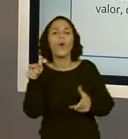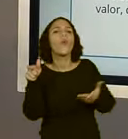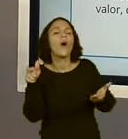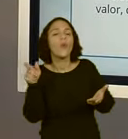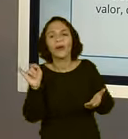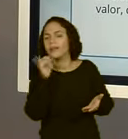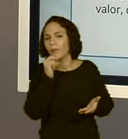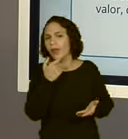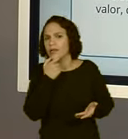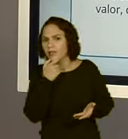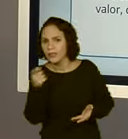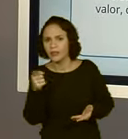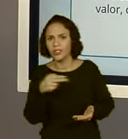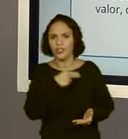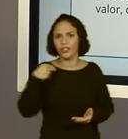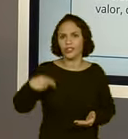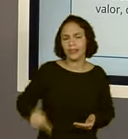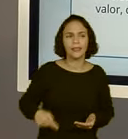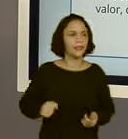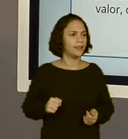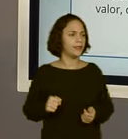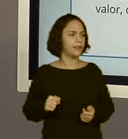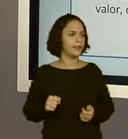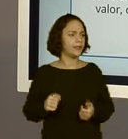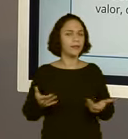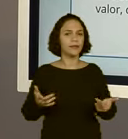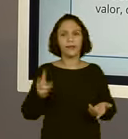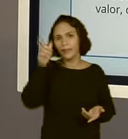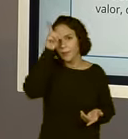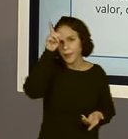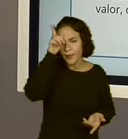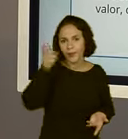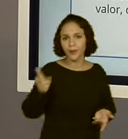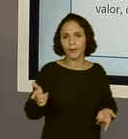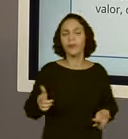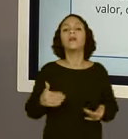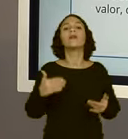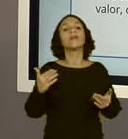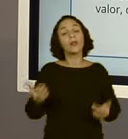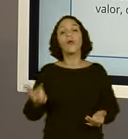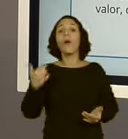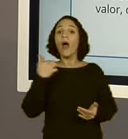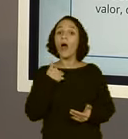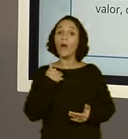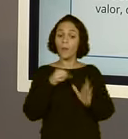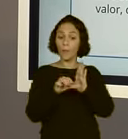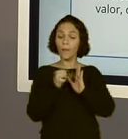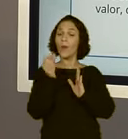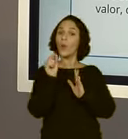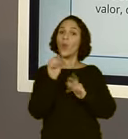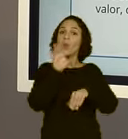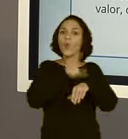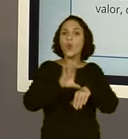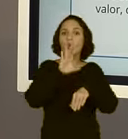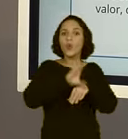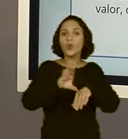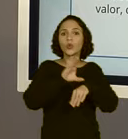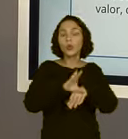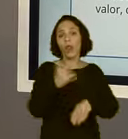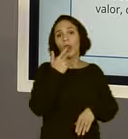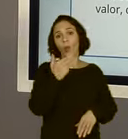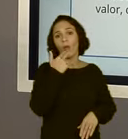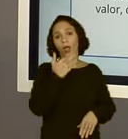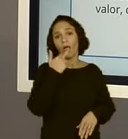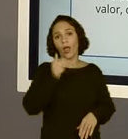Ah, inglês? É chinês? É alemão? Então eu vou investir num curso de línguas